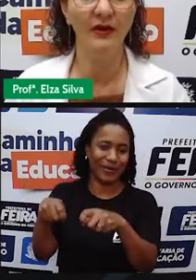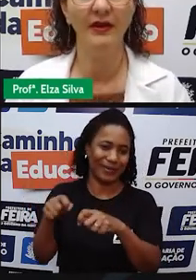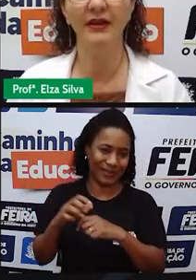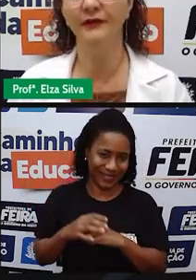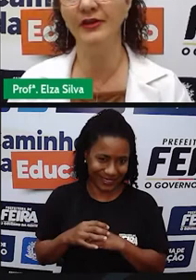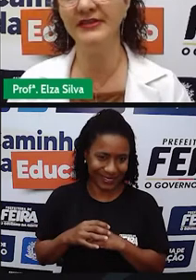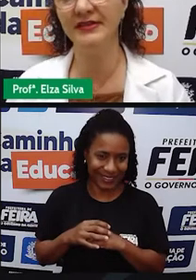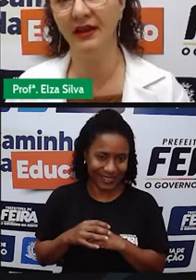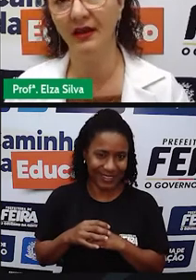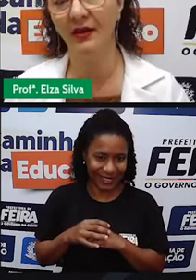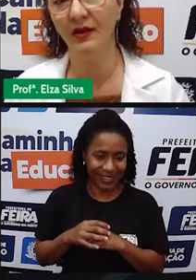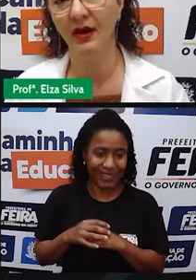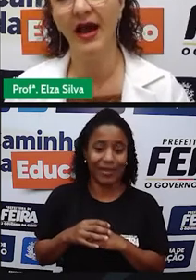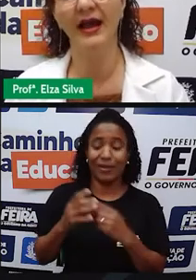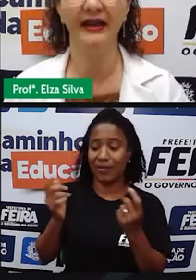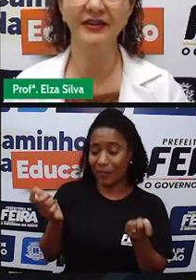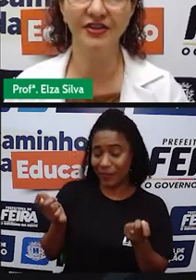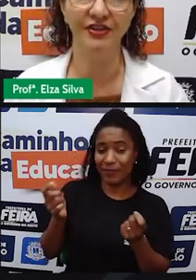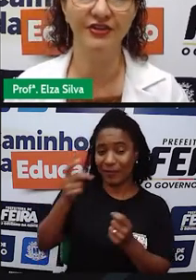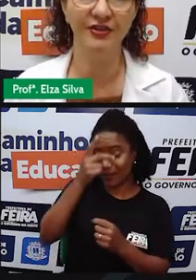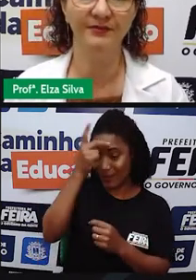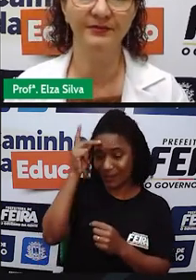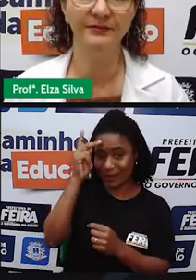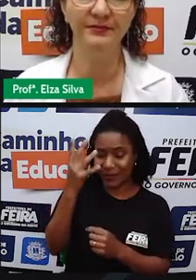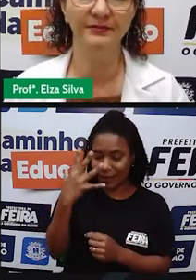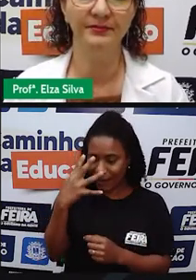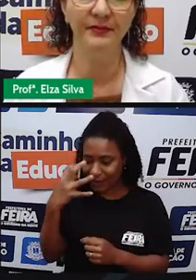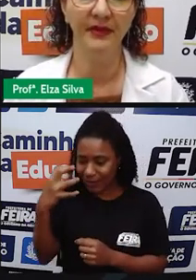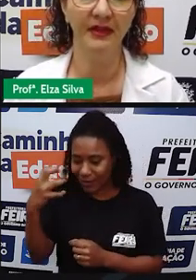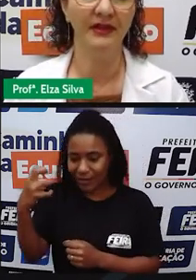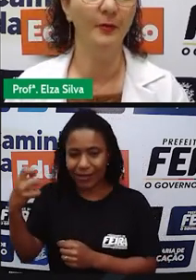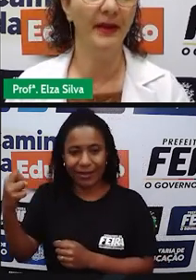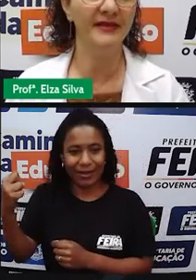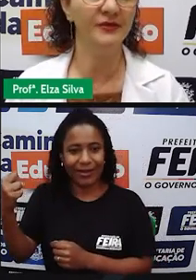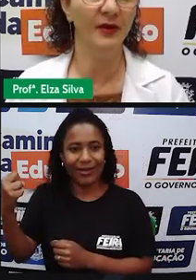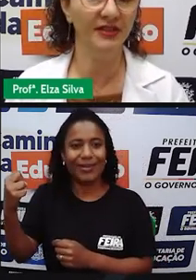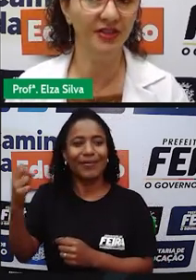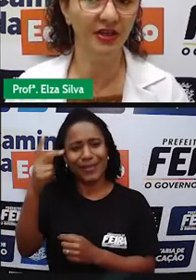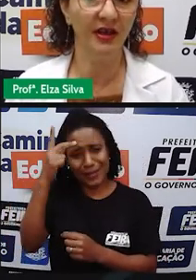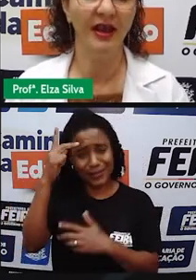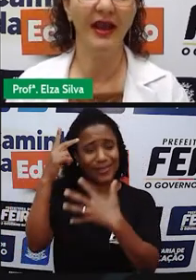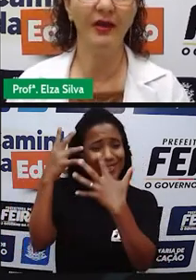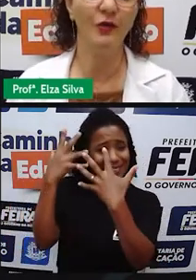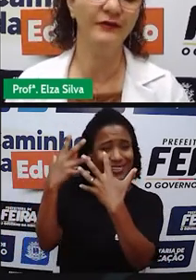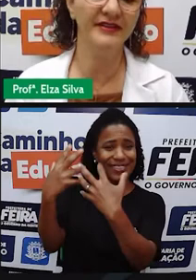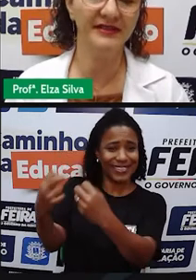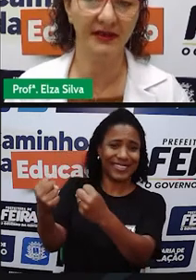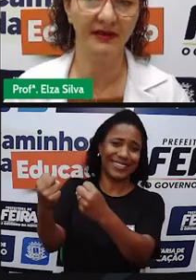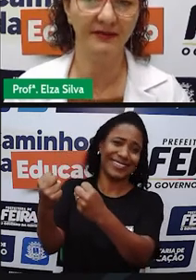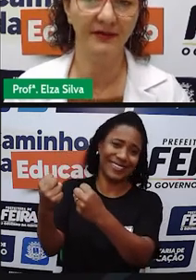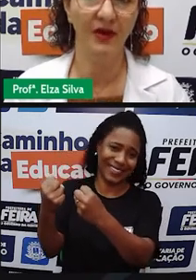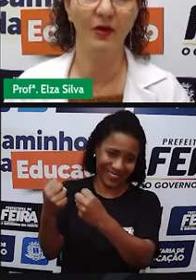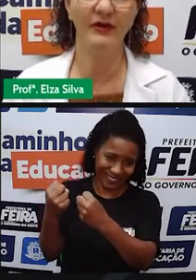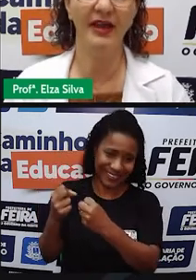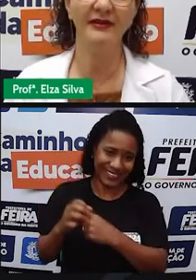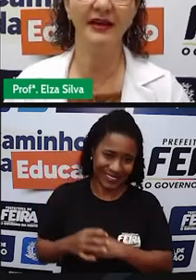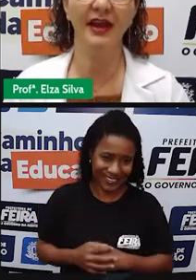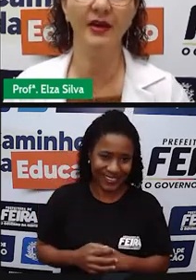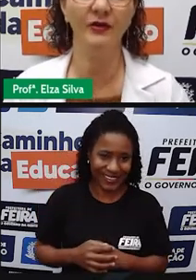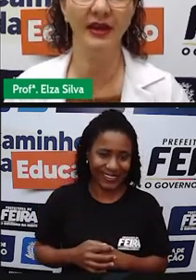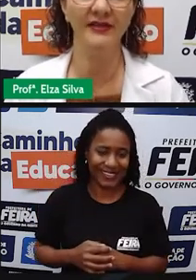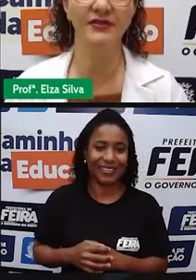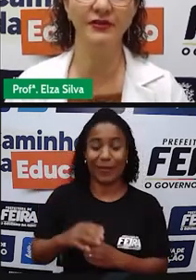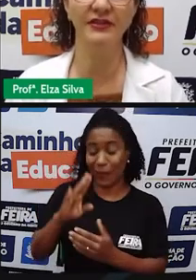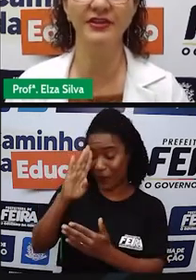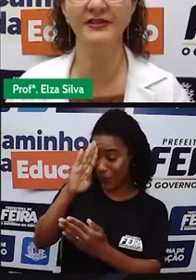algo que você acredite. Então, persuadir é convencer. Ok,